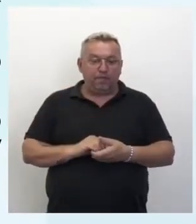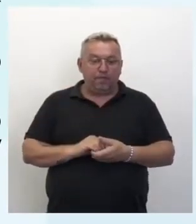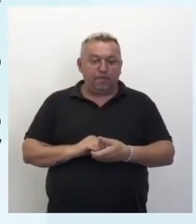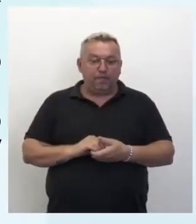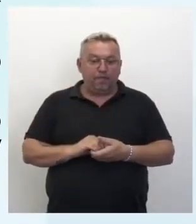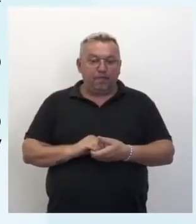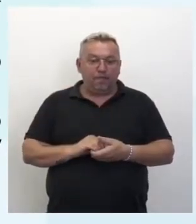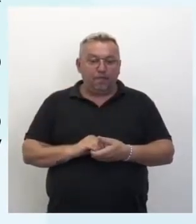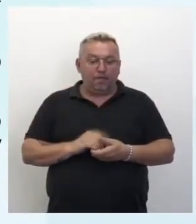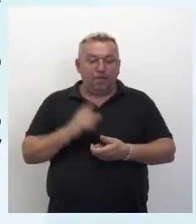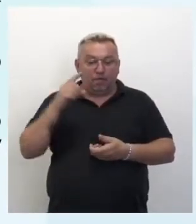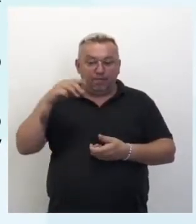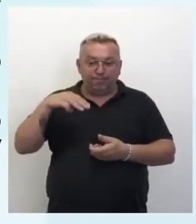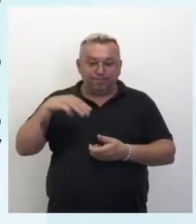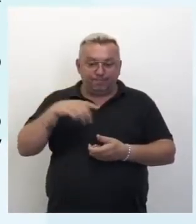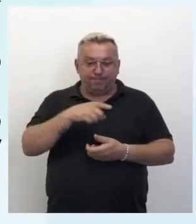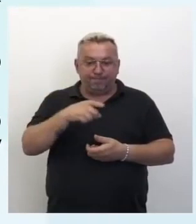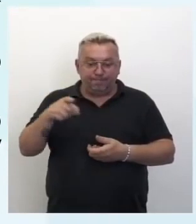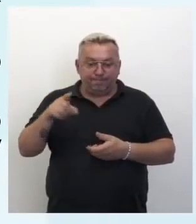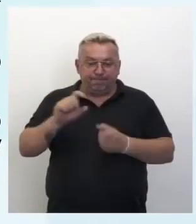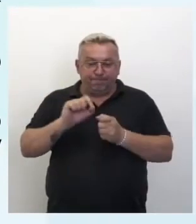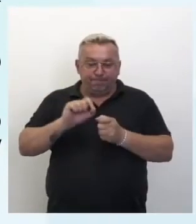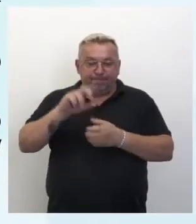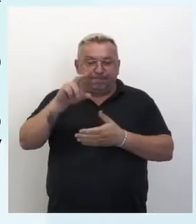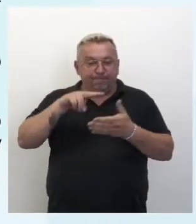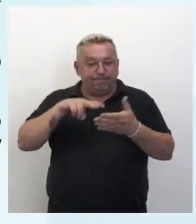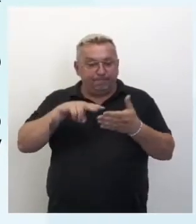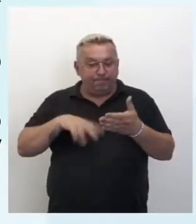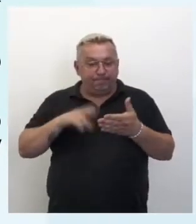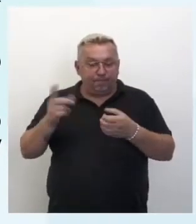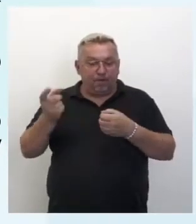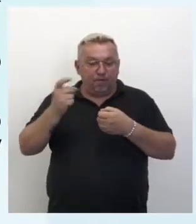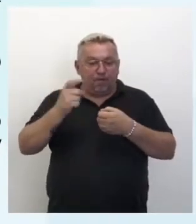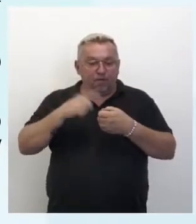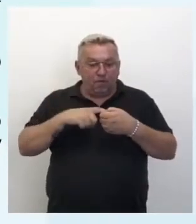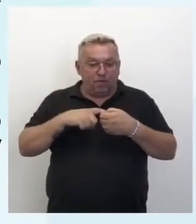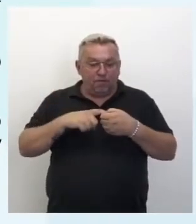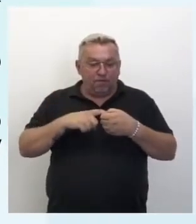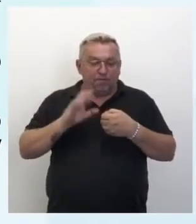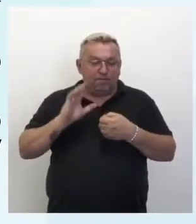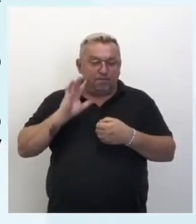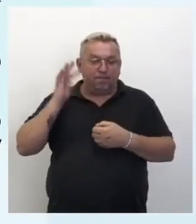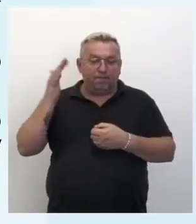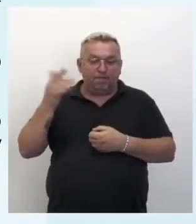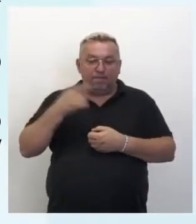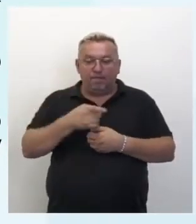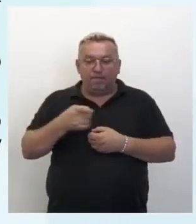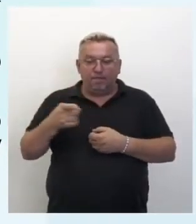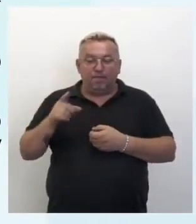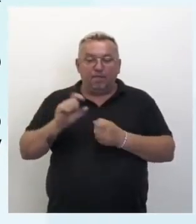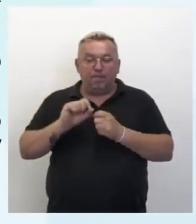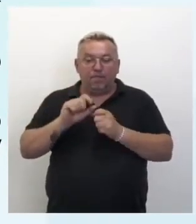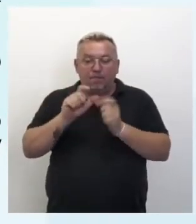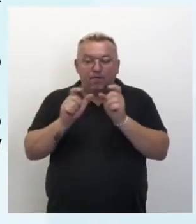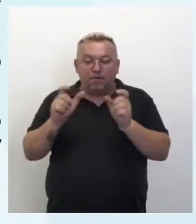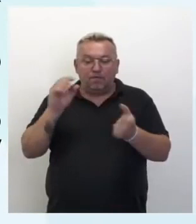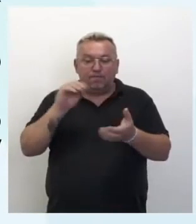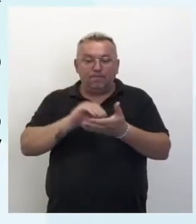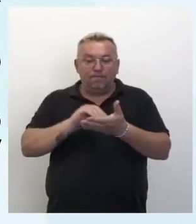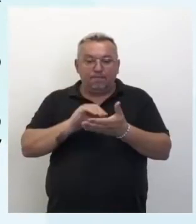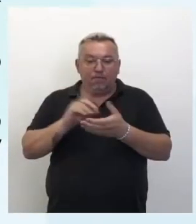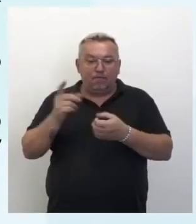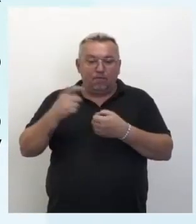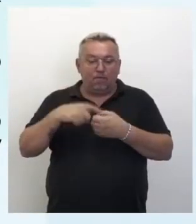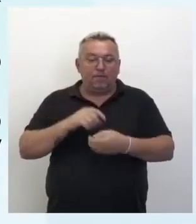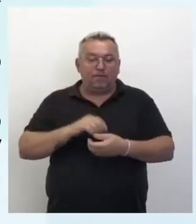Vamos lá. A gente vai dar um minutinho para vocês para fazerem a leitura aí e já tentar resolver aqui as palavras que estão faltando e a gente já